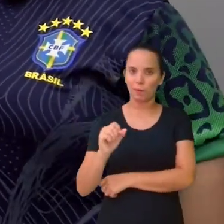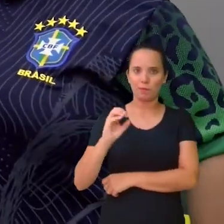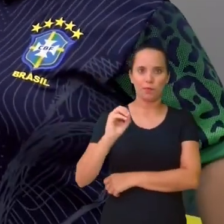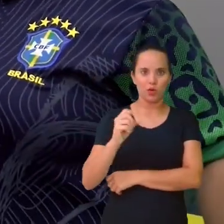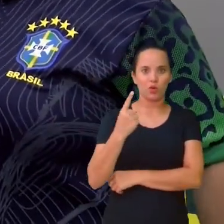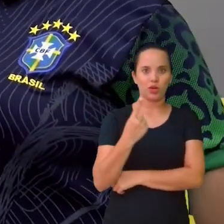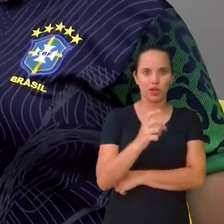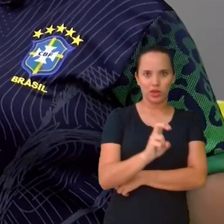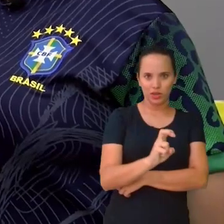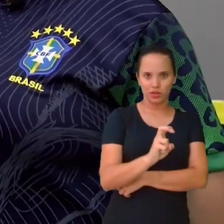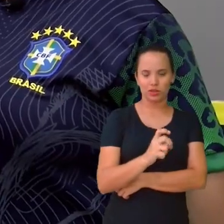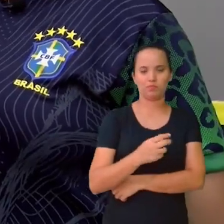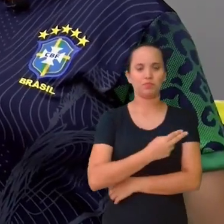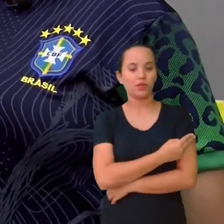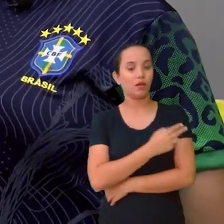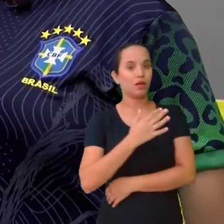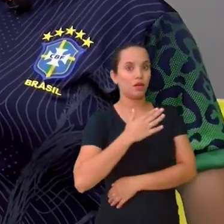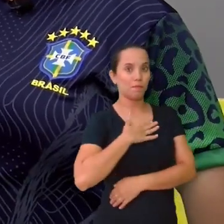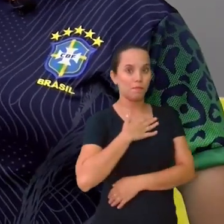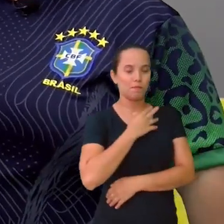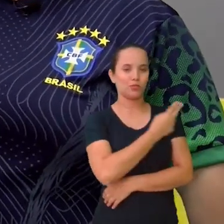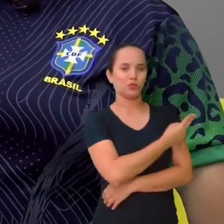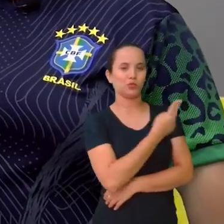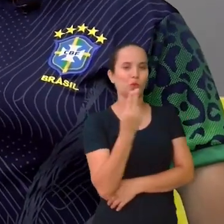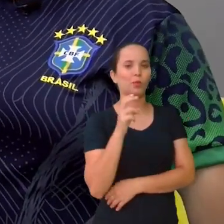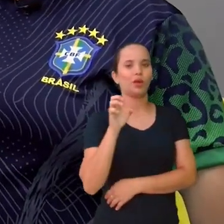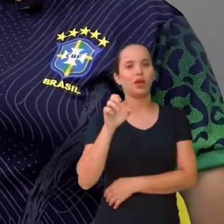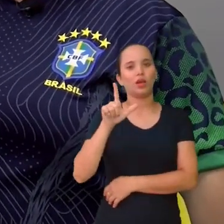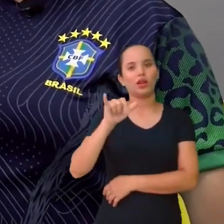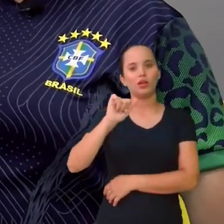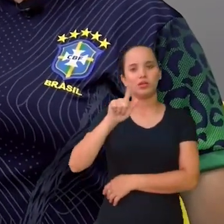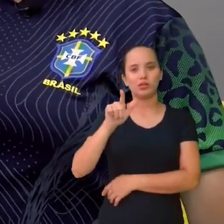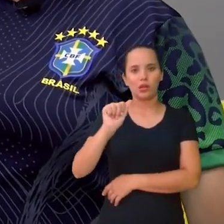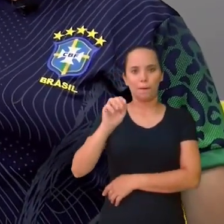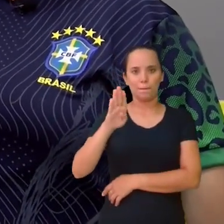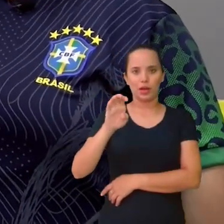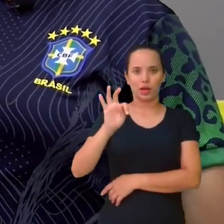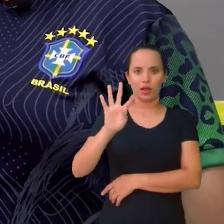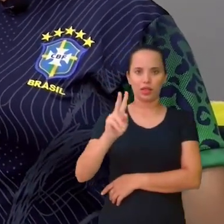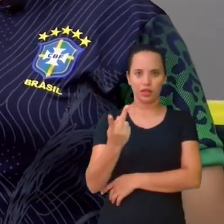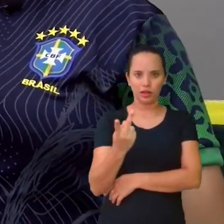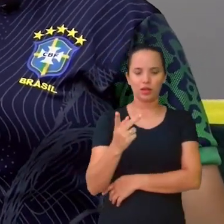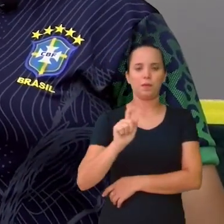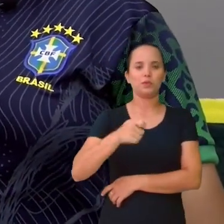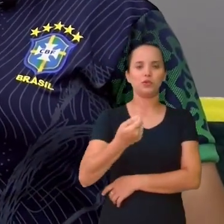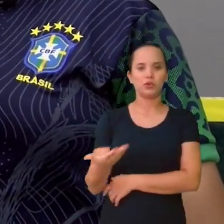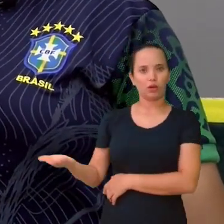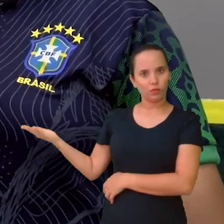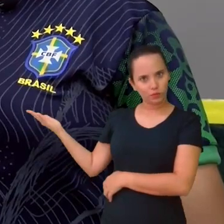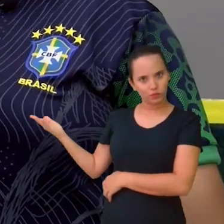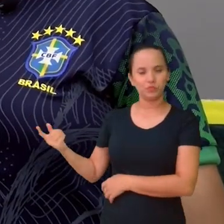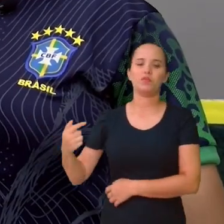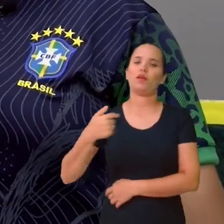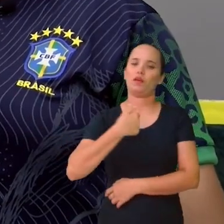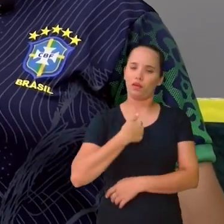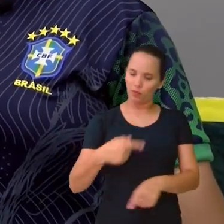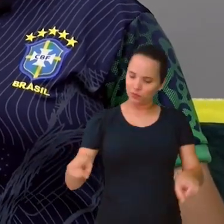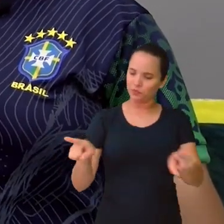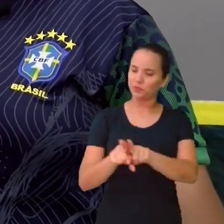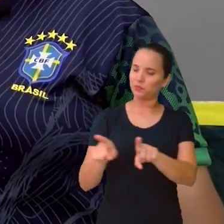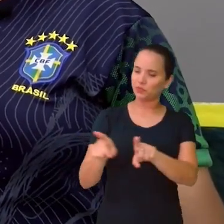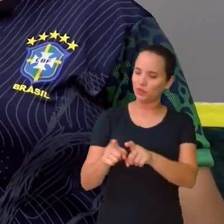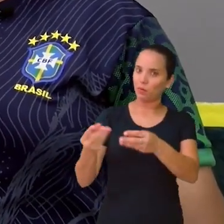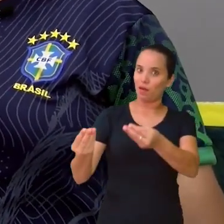meu nome é Elizabeth e este é o meu sinal, que eu também ganhei esse sinal